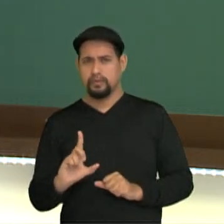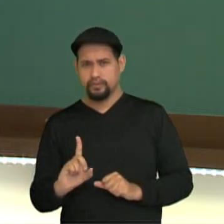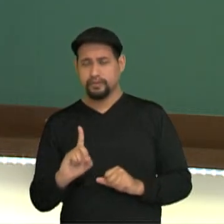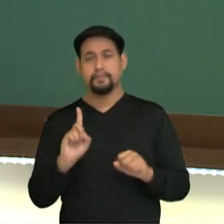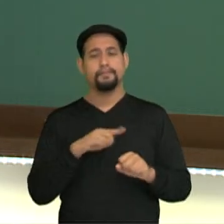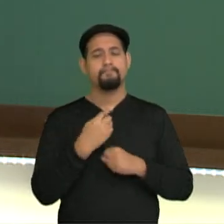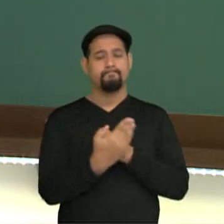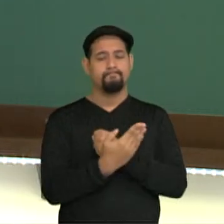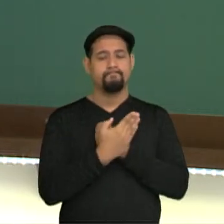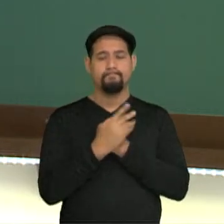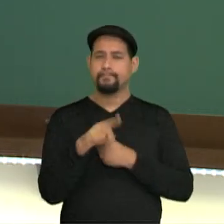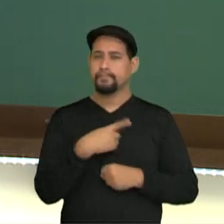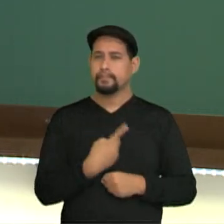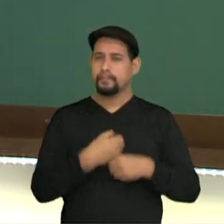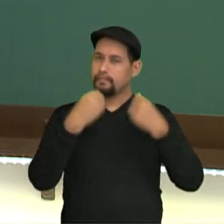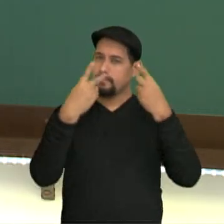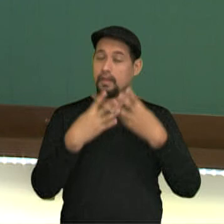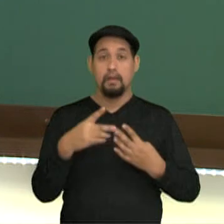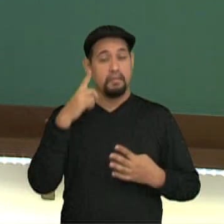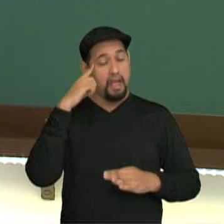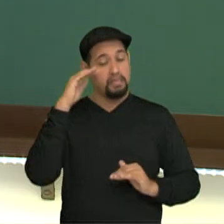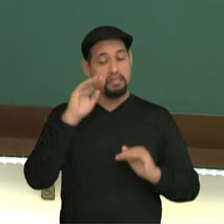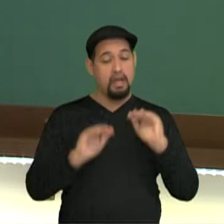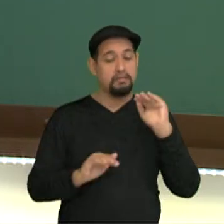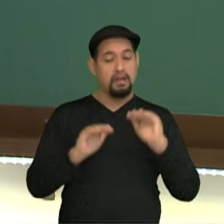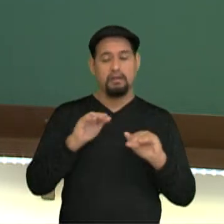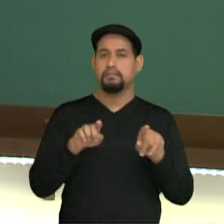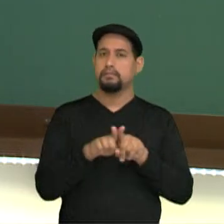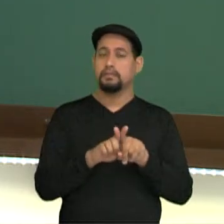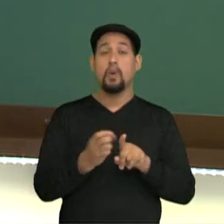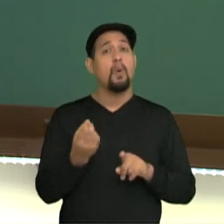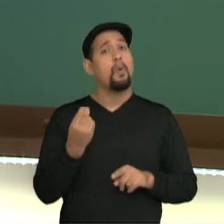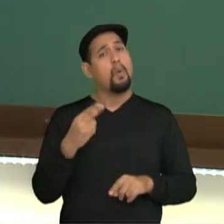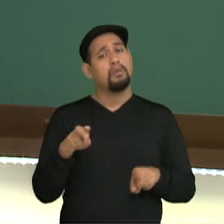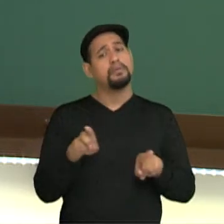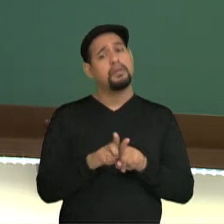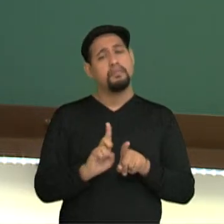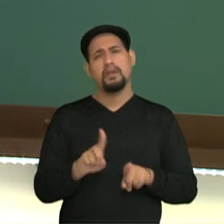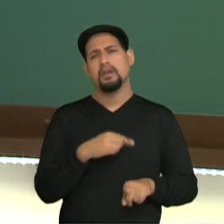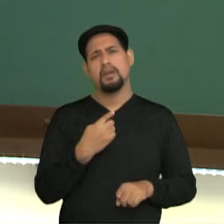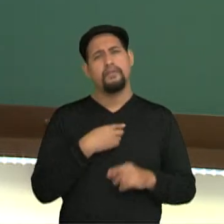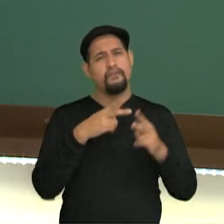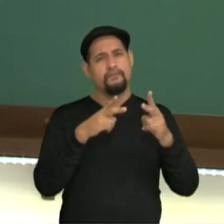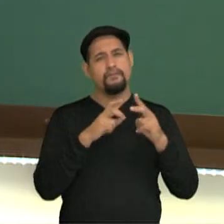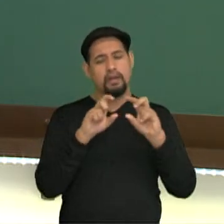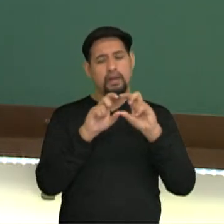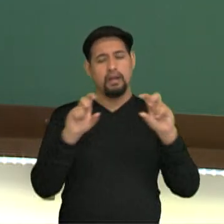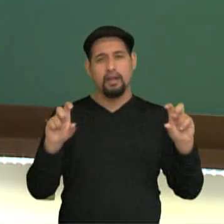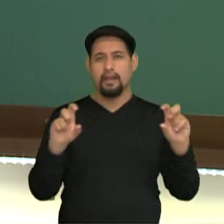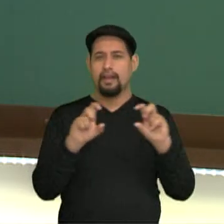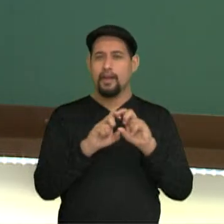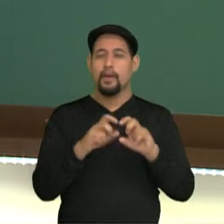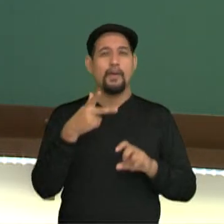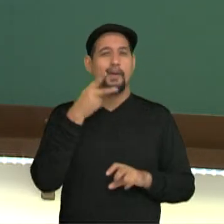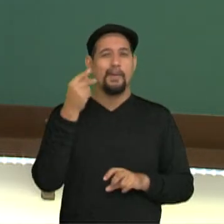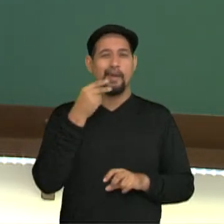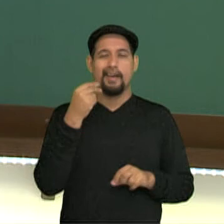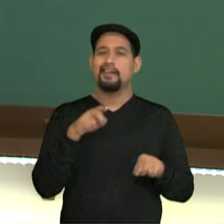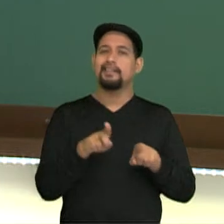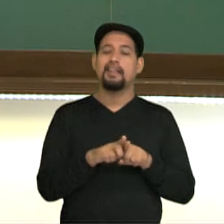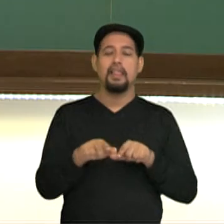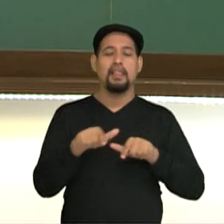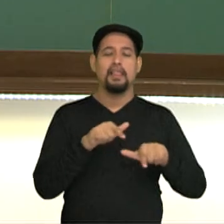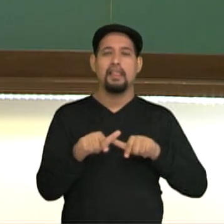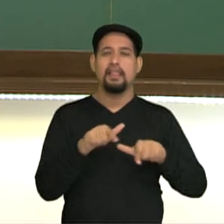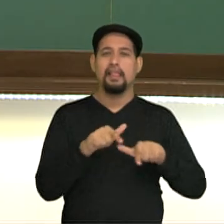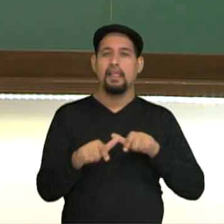gente a falar de uma possibilidade, a falar de uma probabilidade, ou até mesmo, quando a gente viu nas tirinhas do Garfield, a questão do